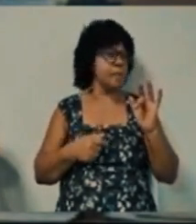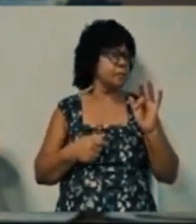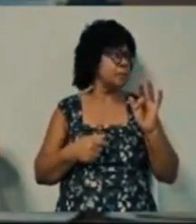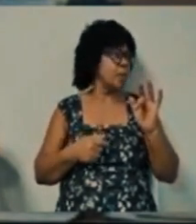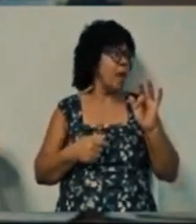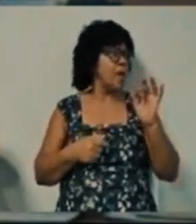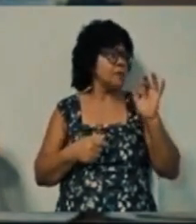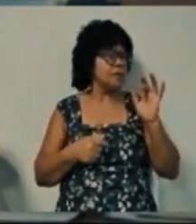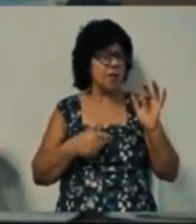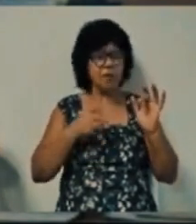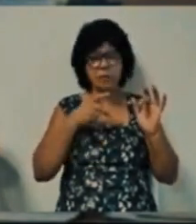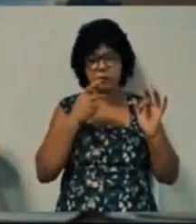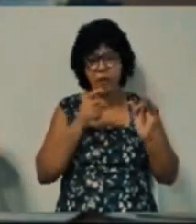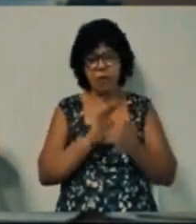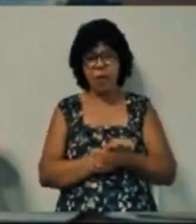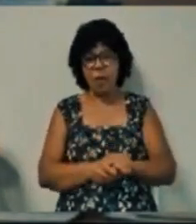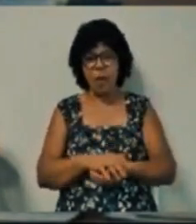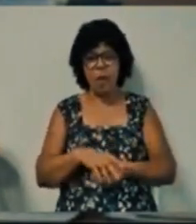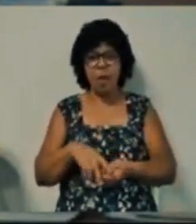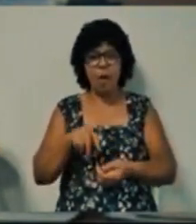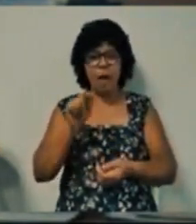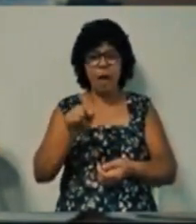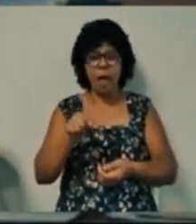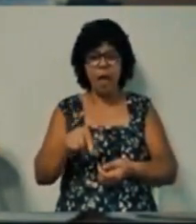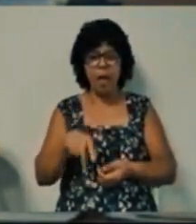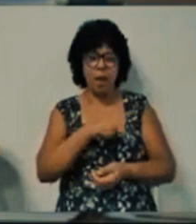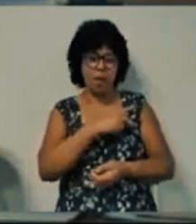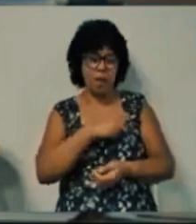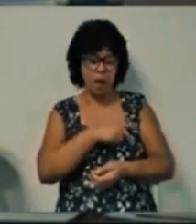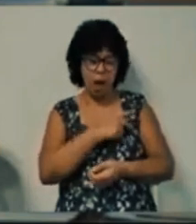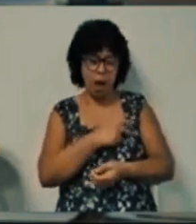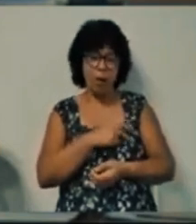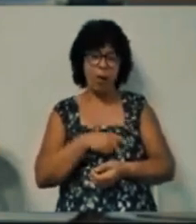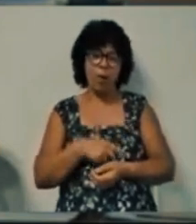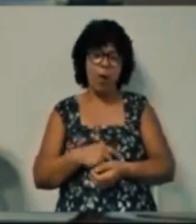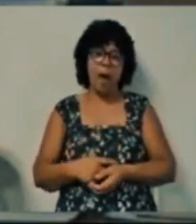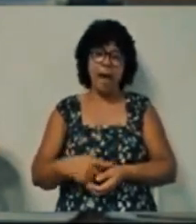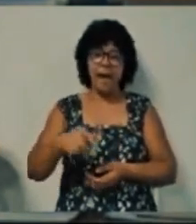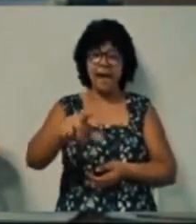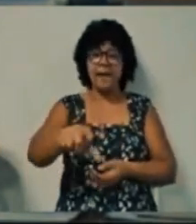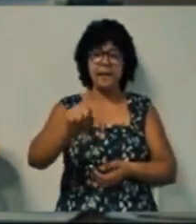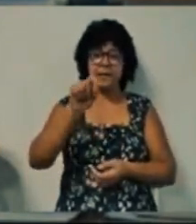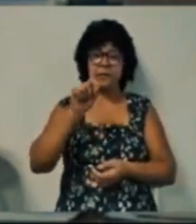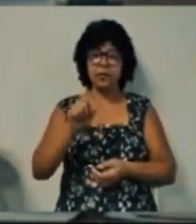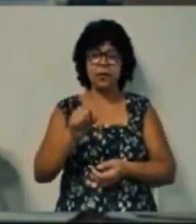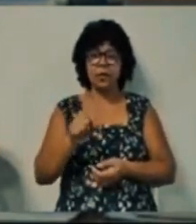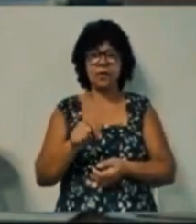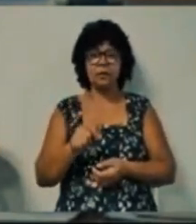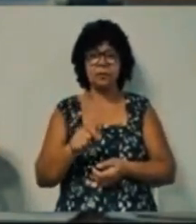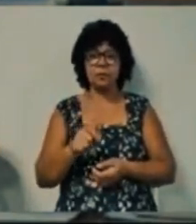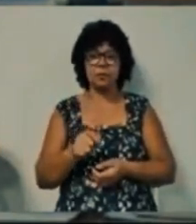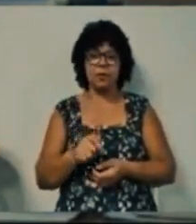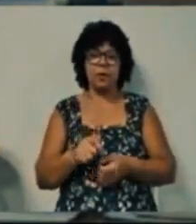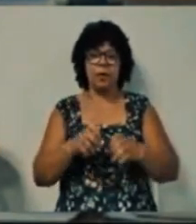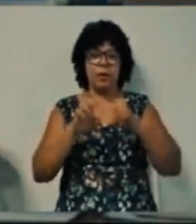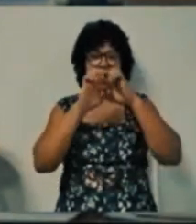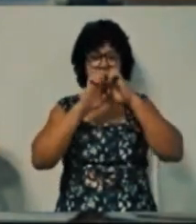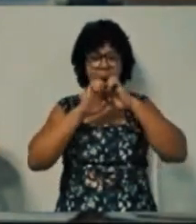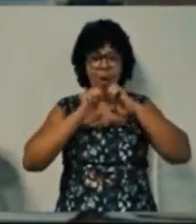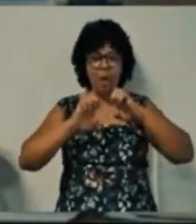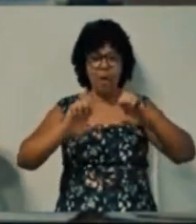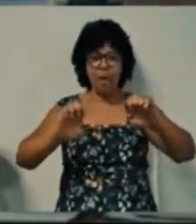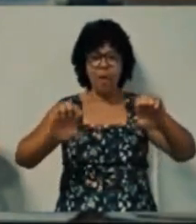era um vaso escolhido, que levaria o evangelho de Cristo para os gentios. Agora